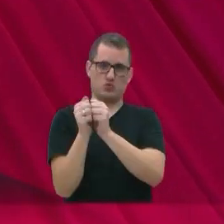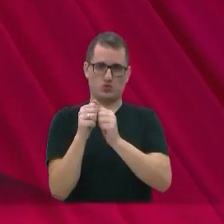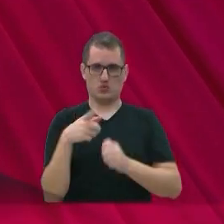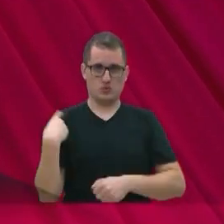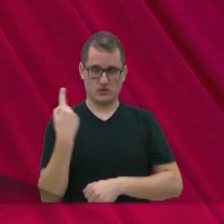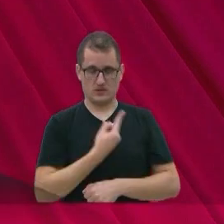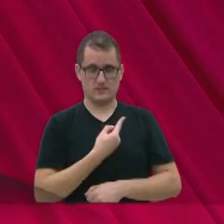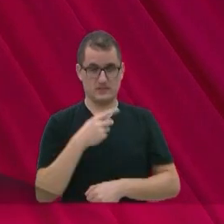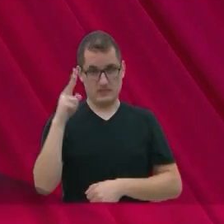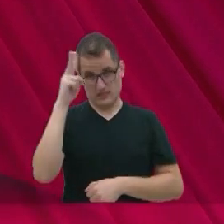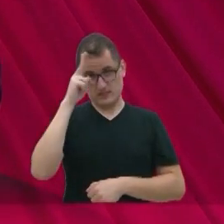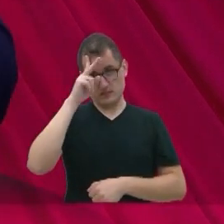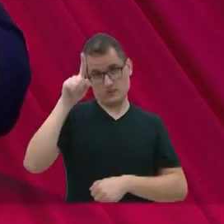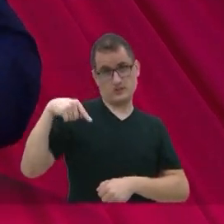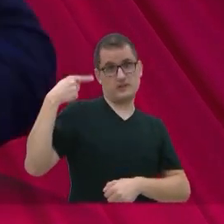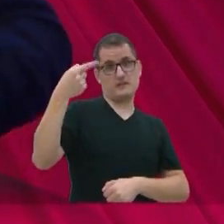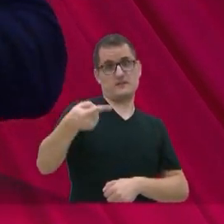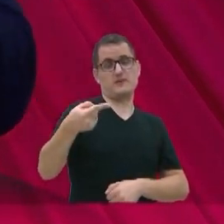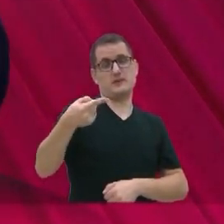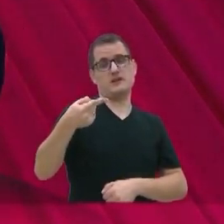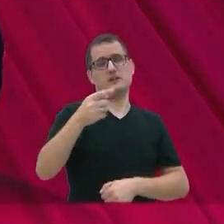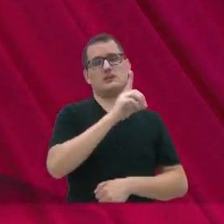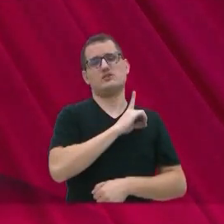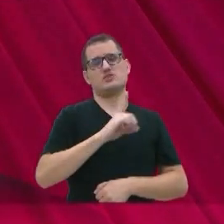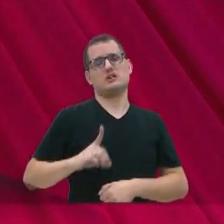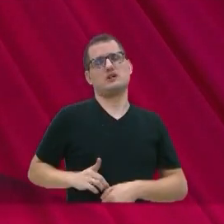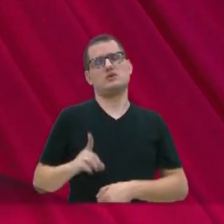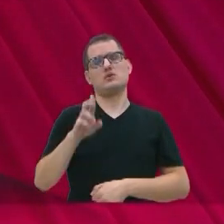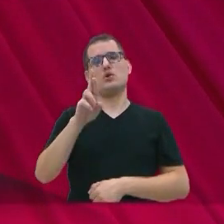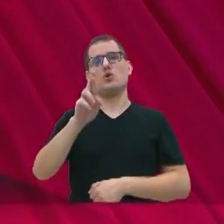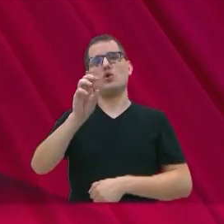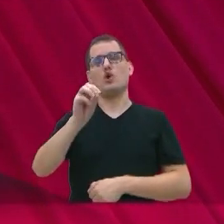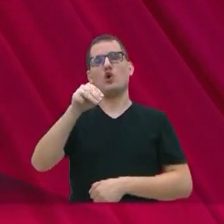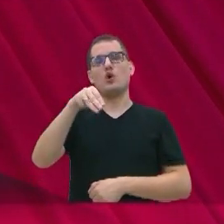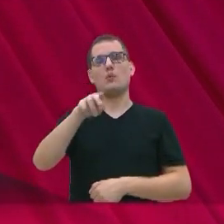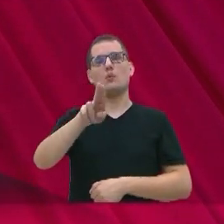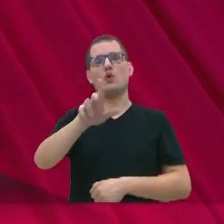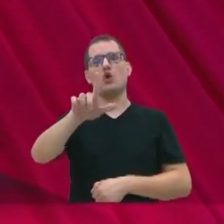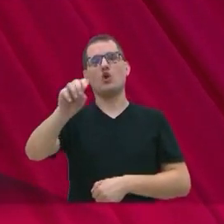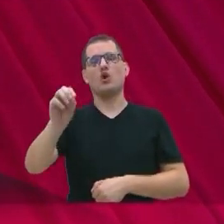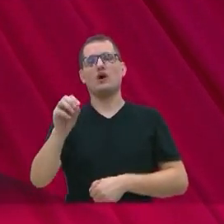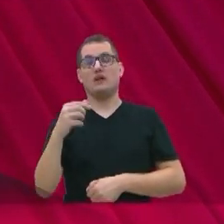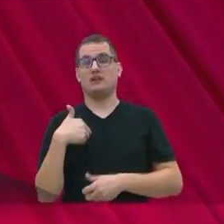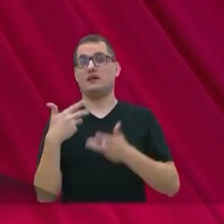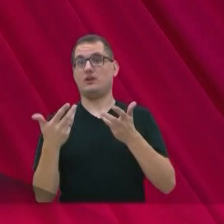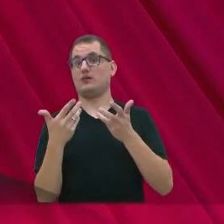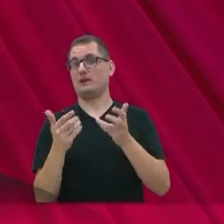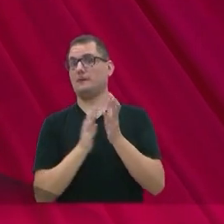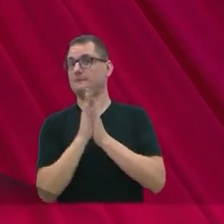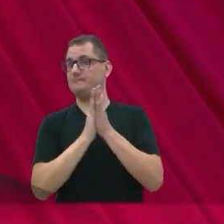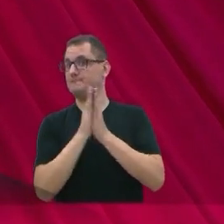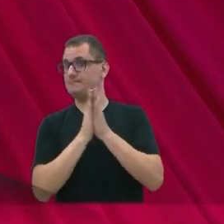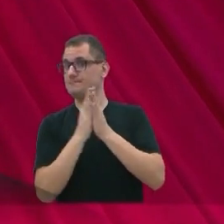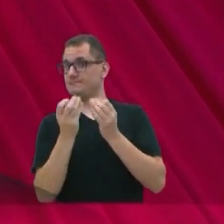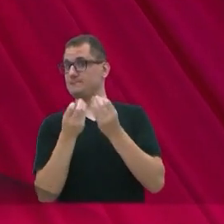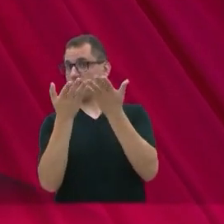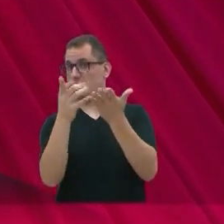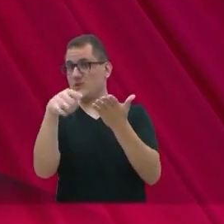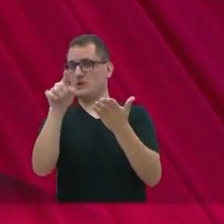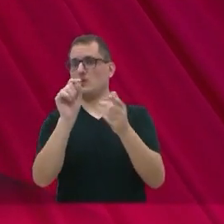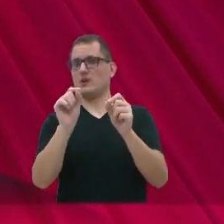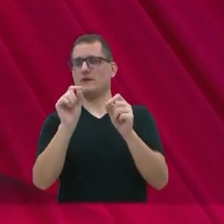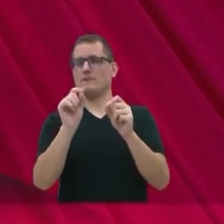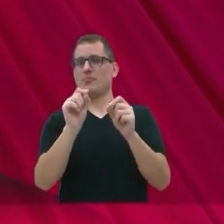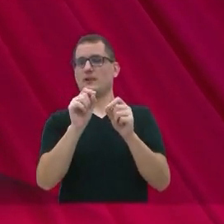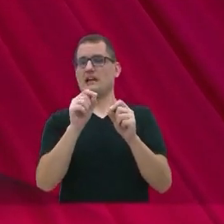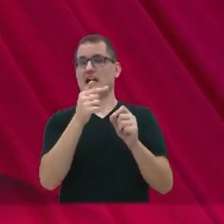próxima segunda-feira, diácono Rômulo Canuto. E, gente, eu já quero aqui criar uma expectativa que, terminando essa